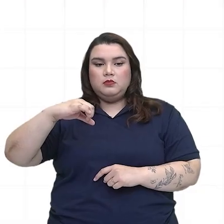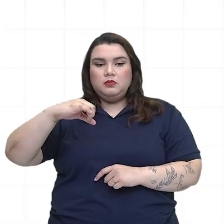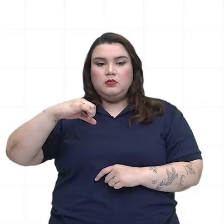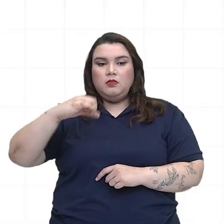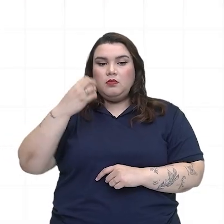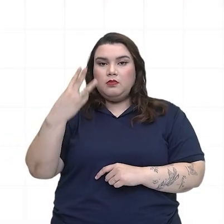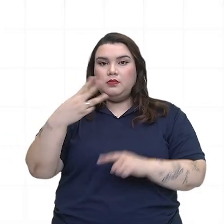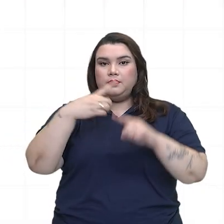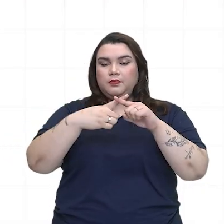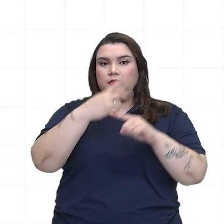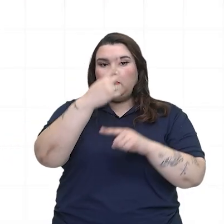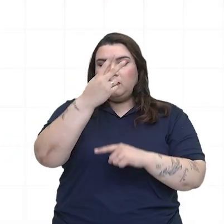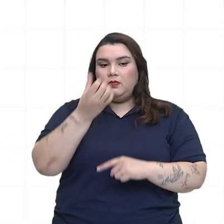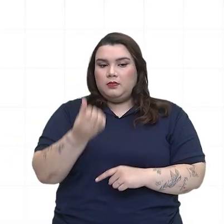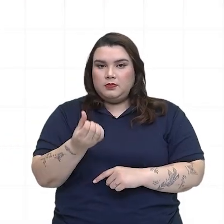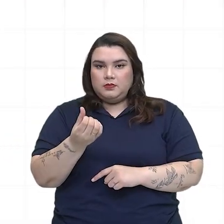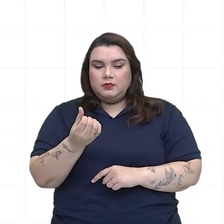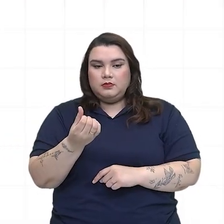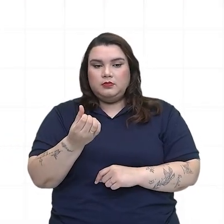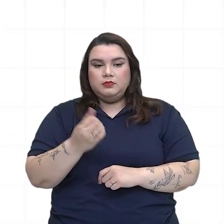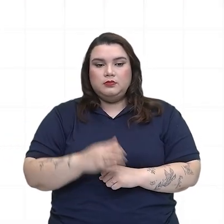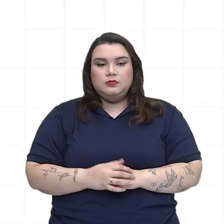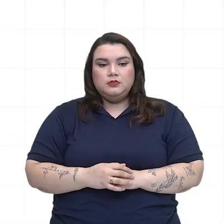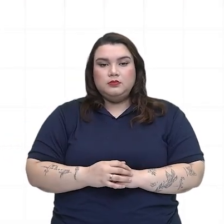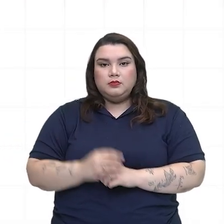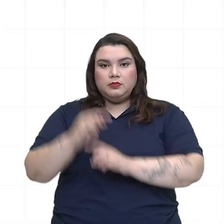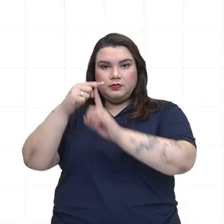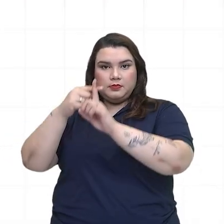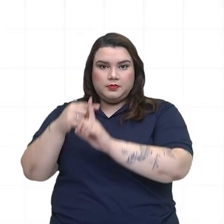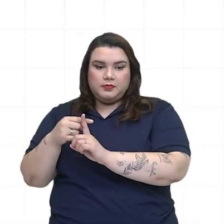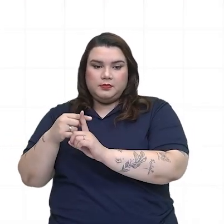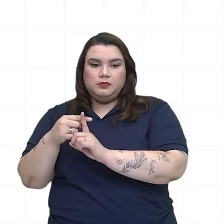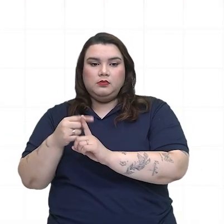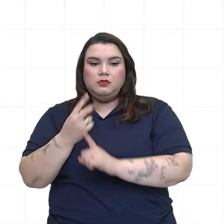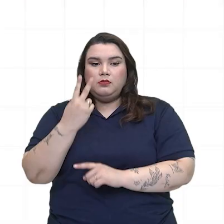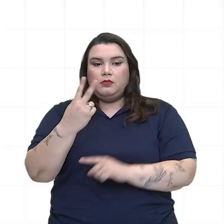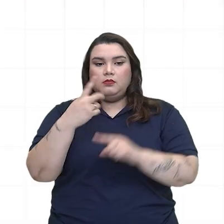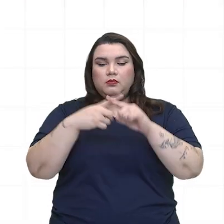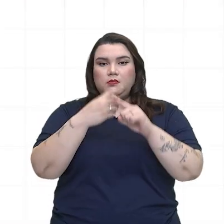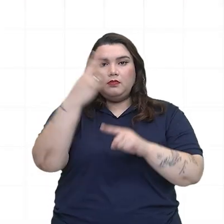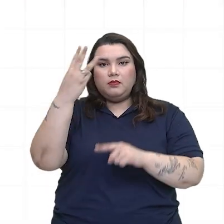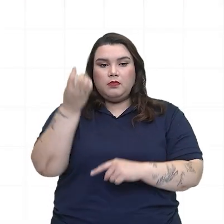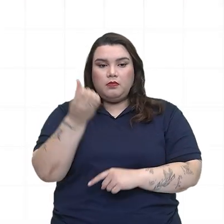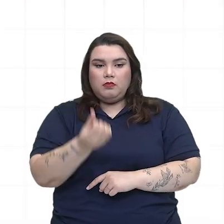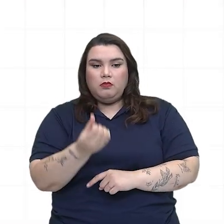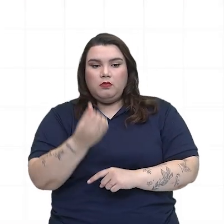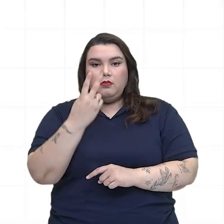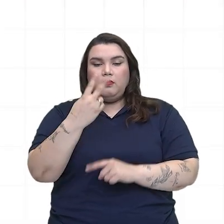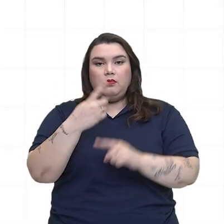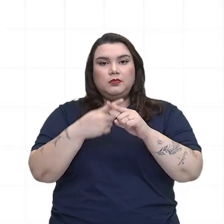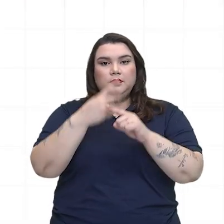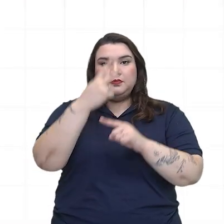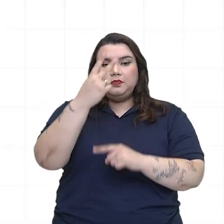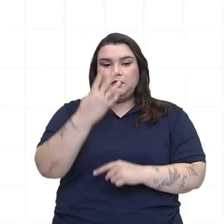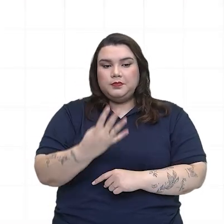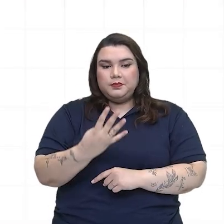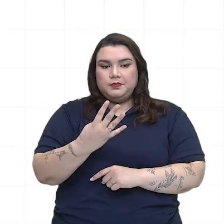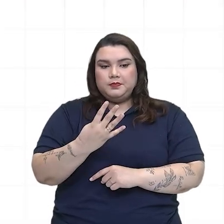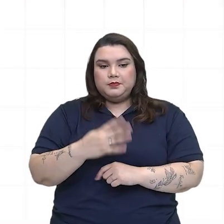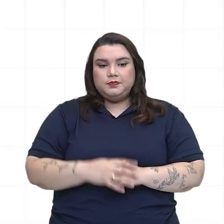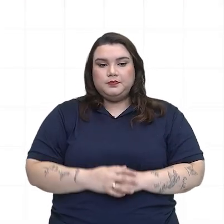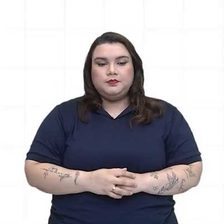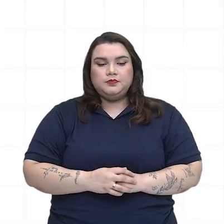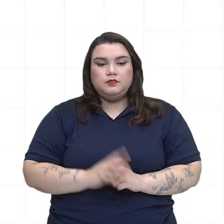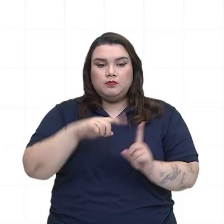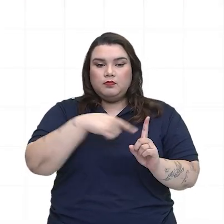vezes 2, 6. Mais 2 vezes 3, 6. 2 vezes 2, 4.